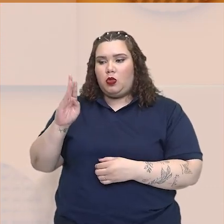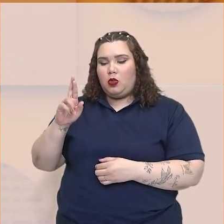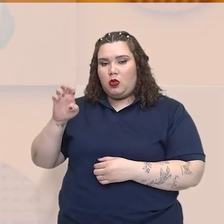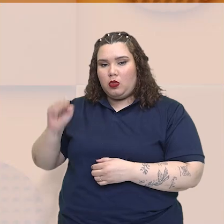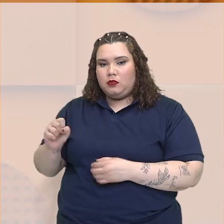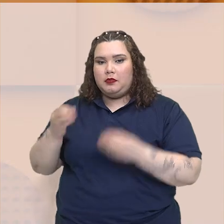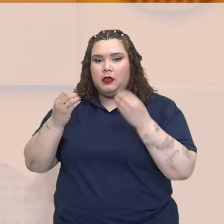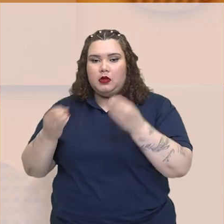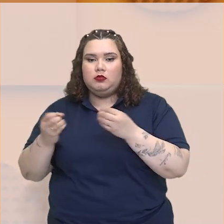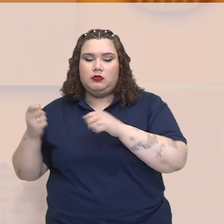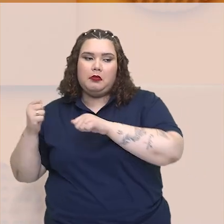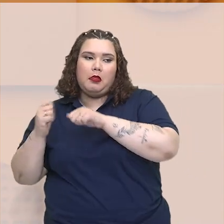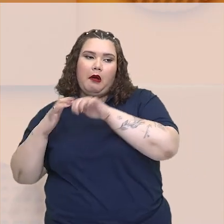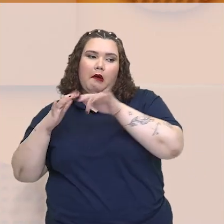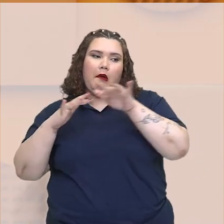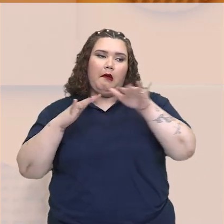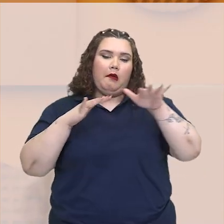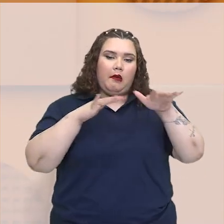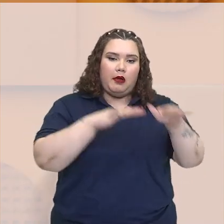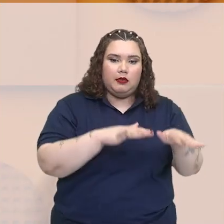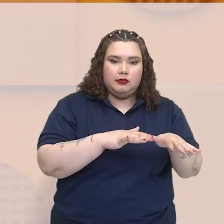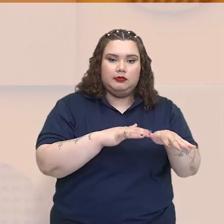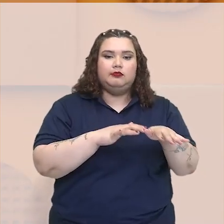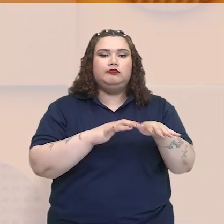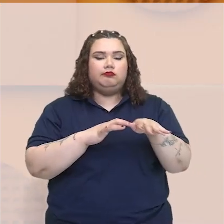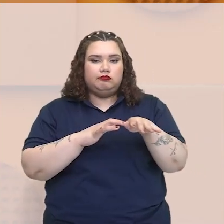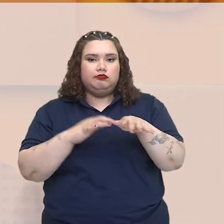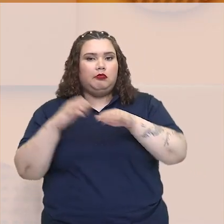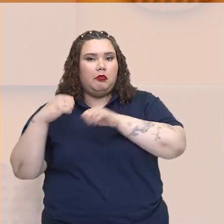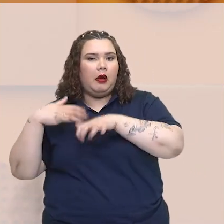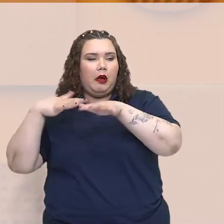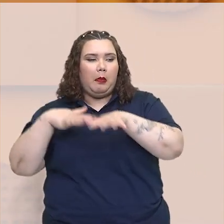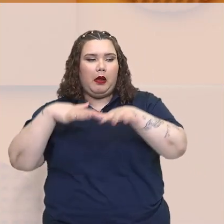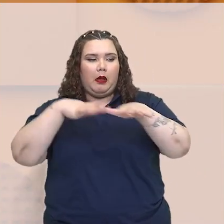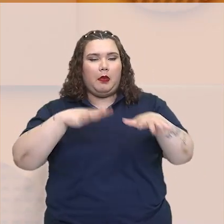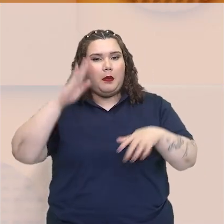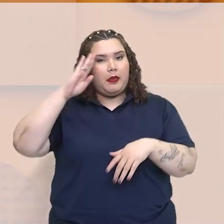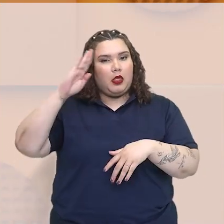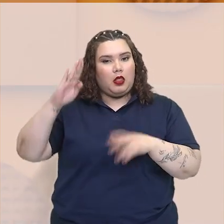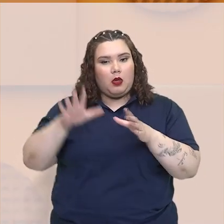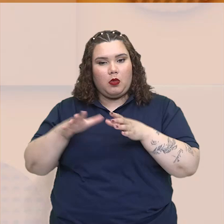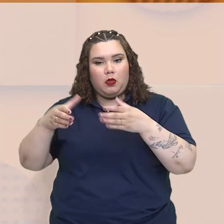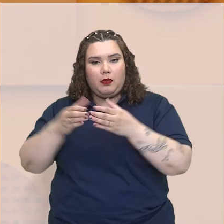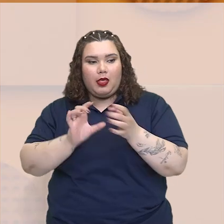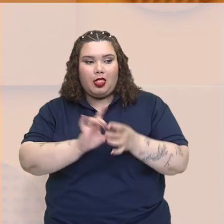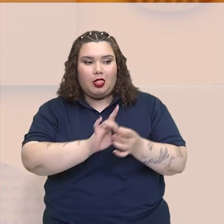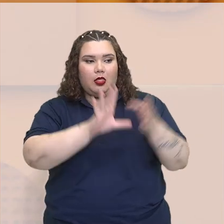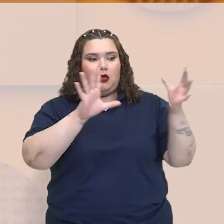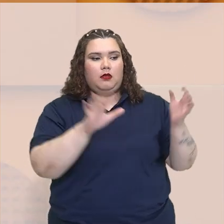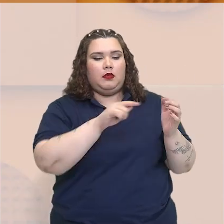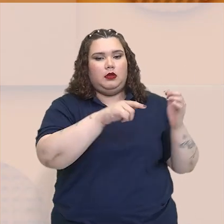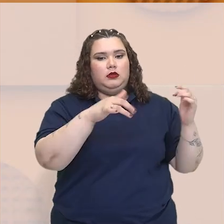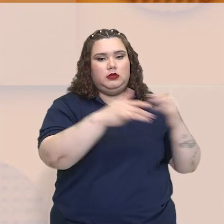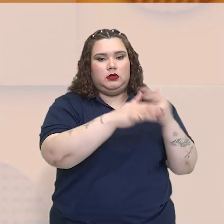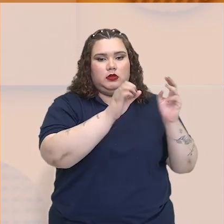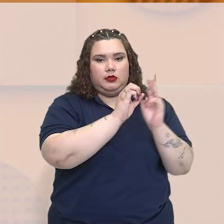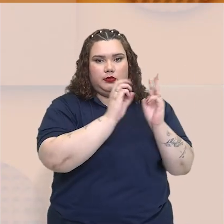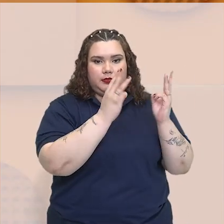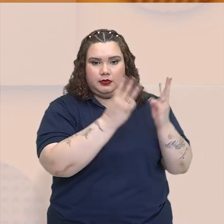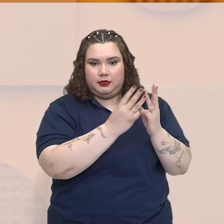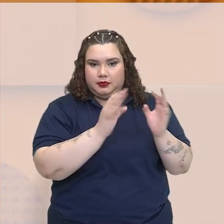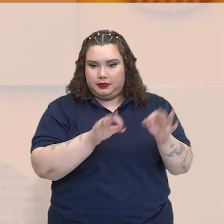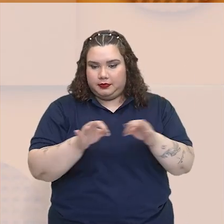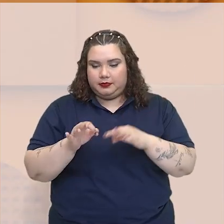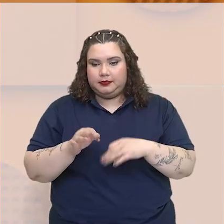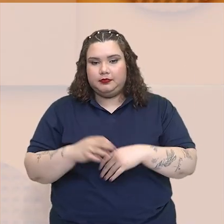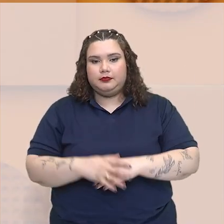fiéis, para irem, então, fazer incursões, expedições militares para libertar, então, a cidade de Jerusalém, tá